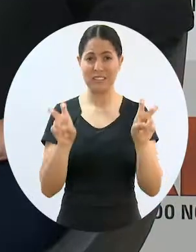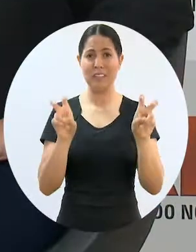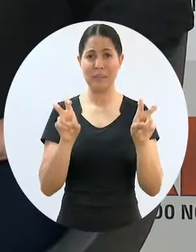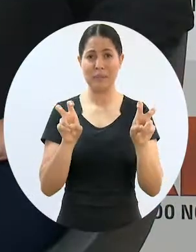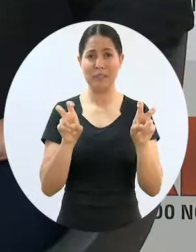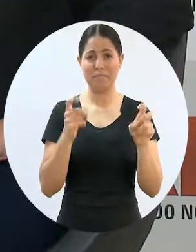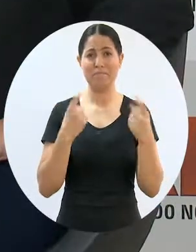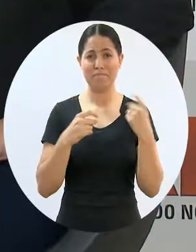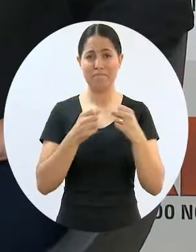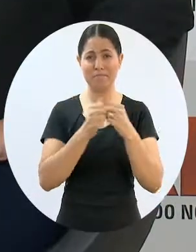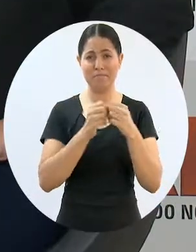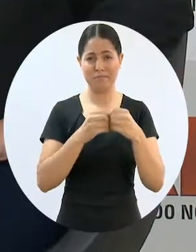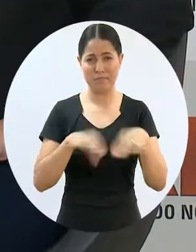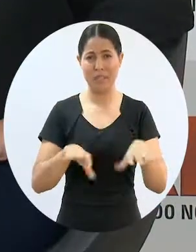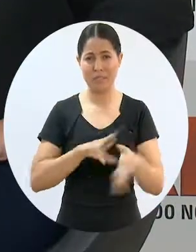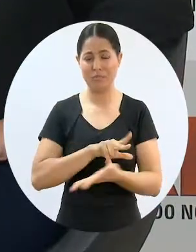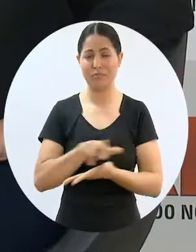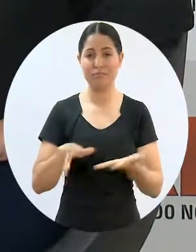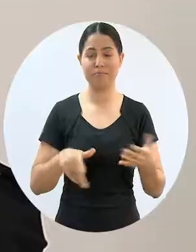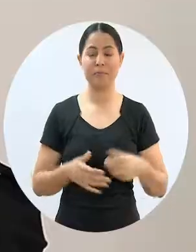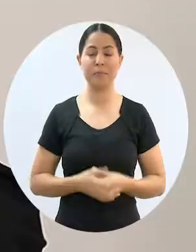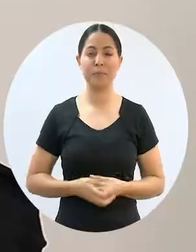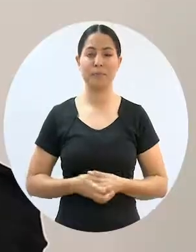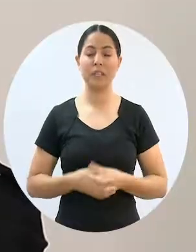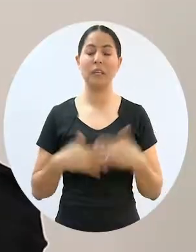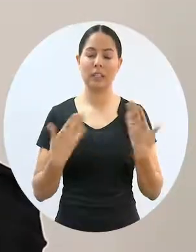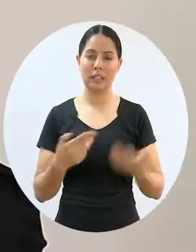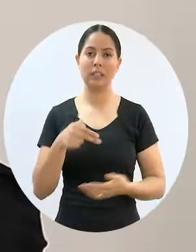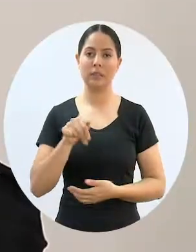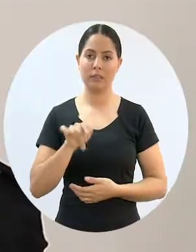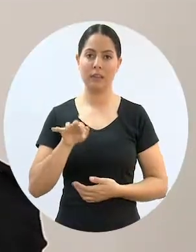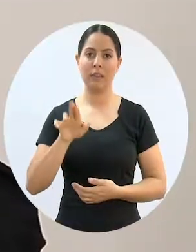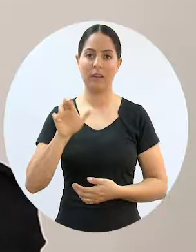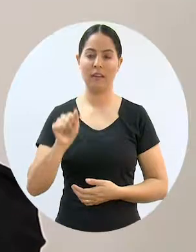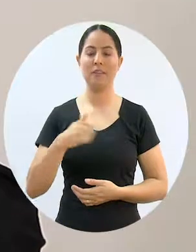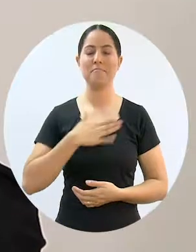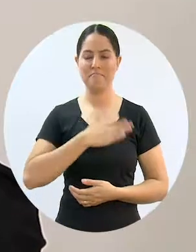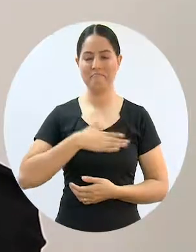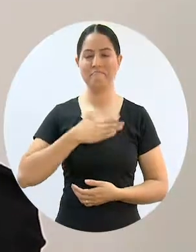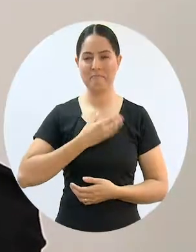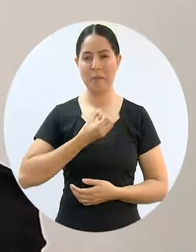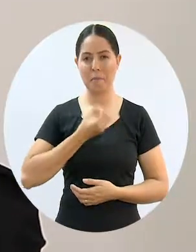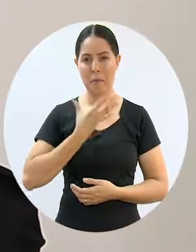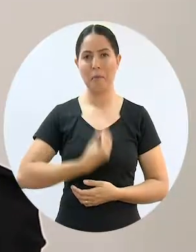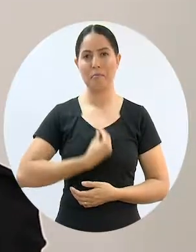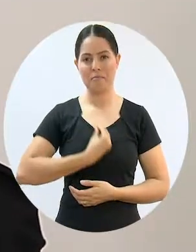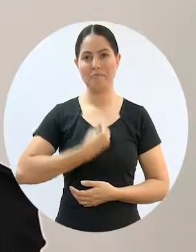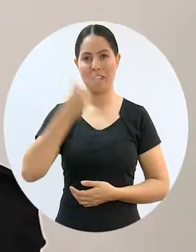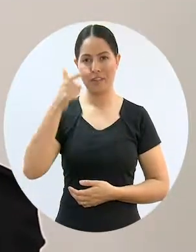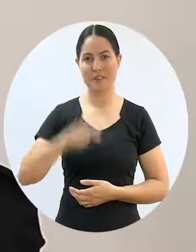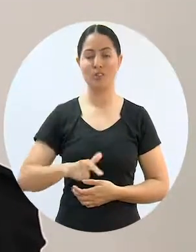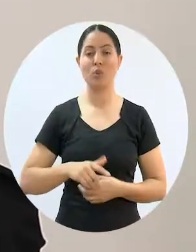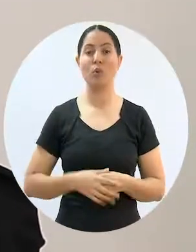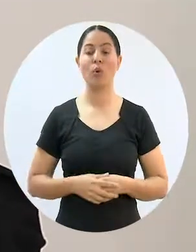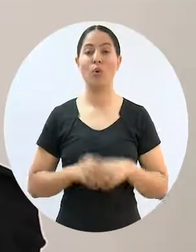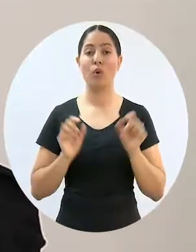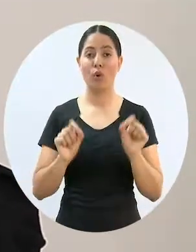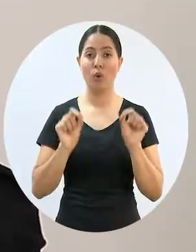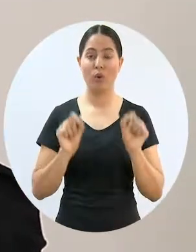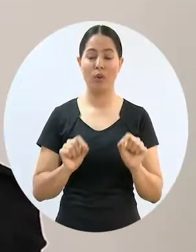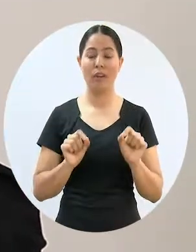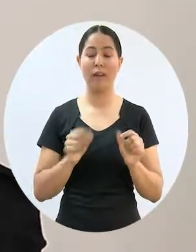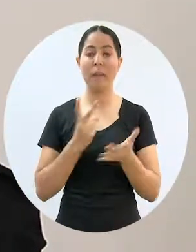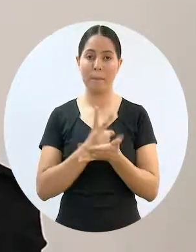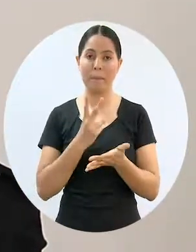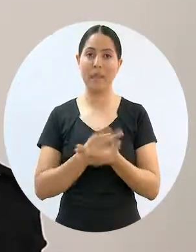infelizmente para falarmos de um cenário de destruição. Pois é, Natália, é um prazer estar aqui com você de novo, ainda que a gente tenha realmente